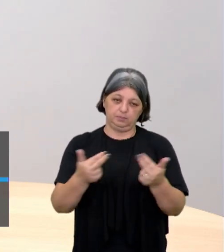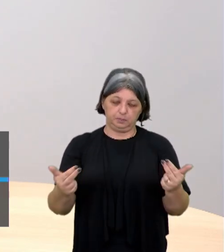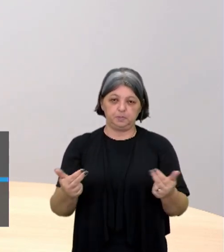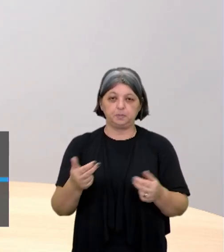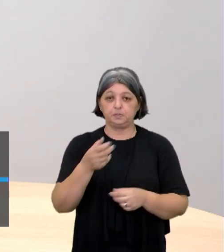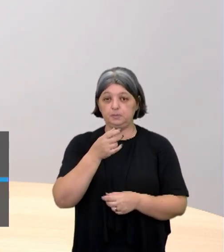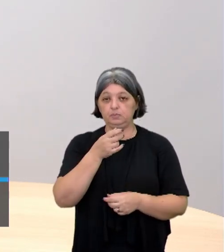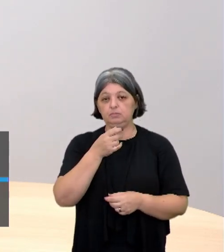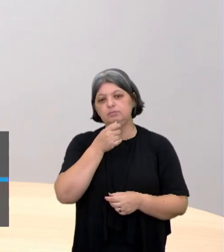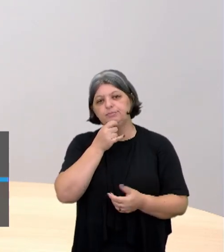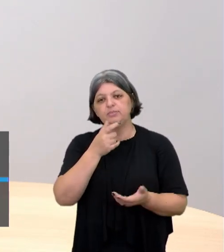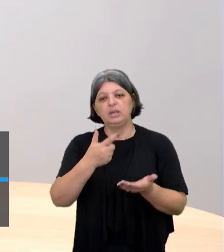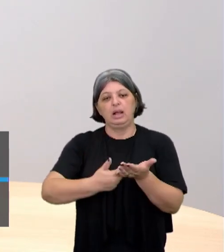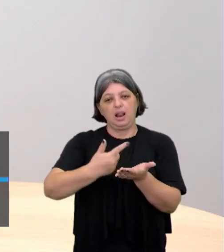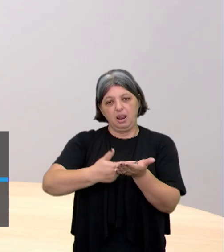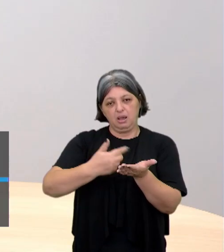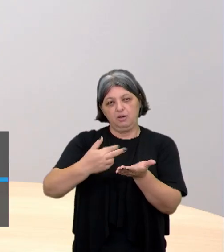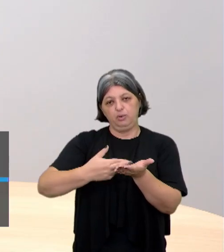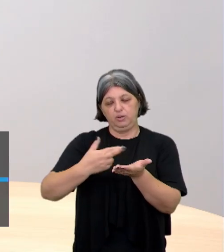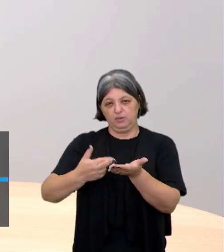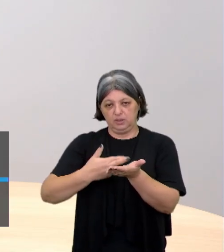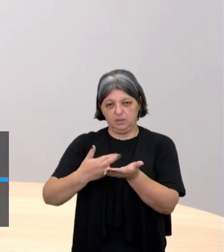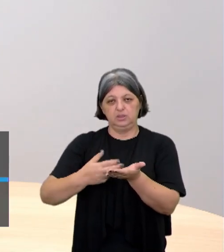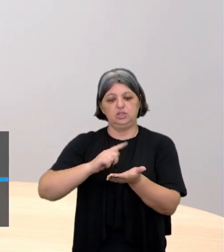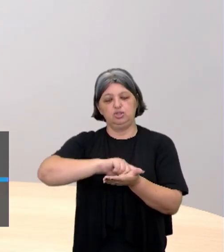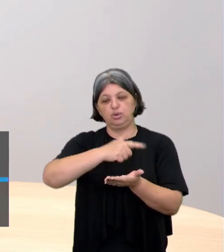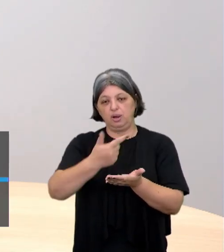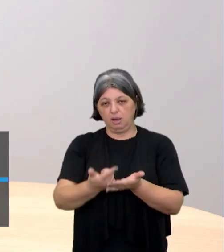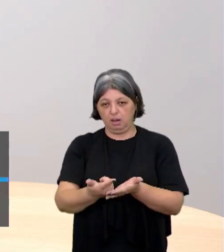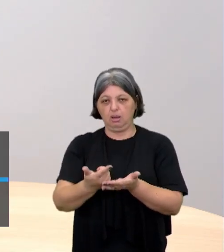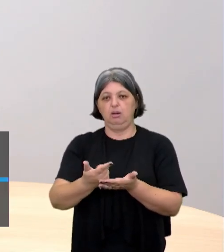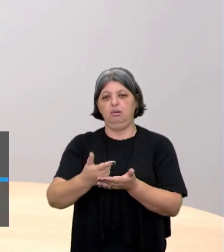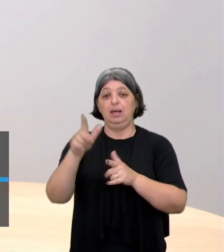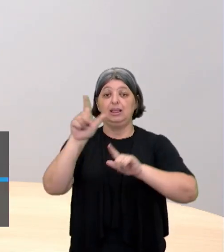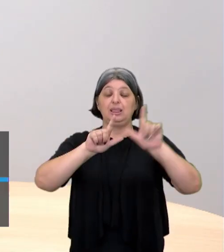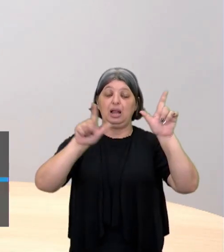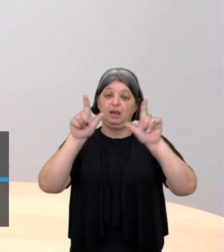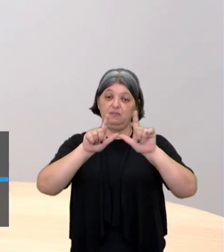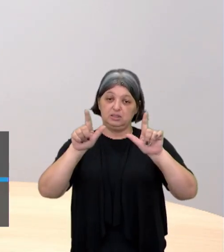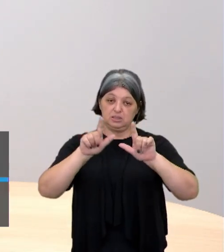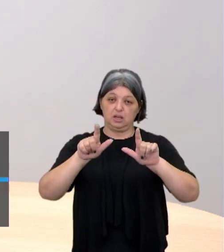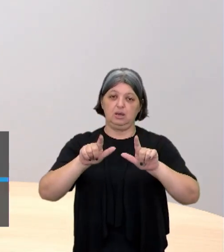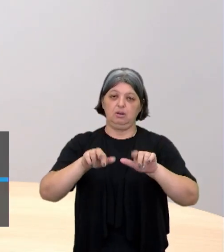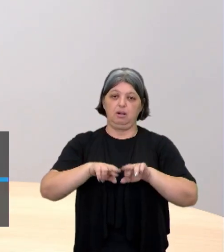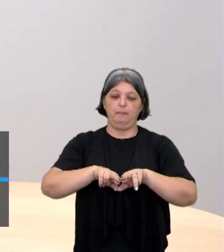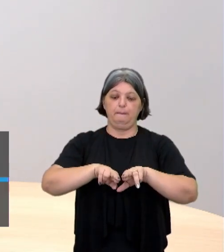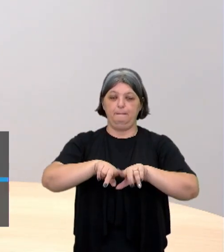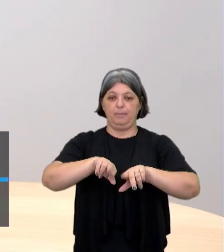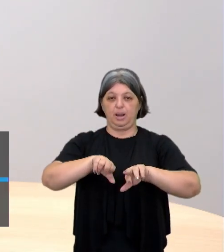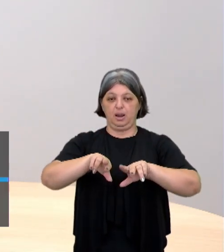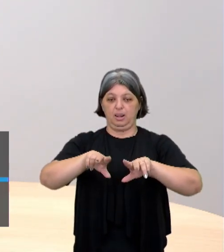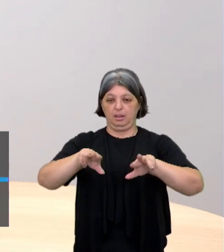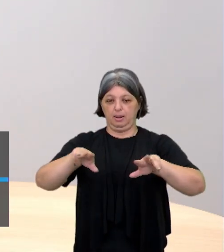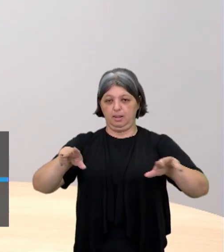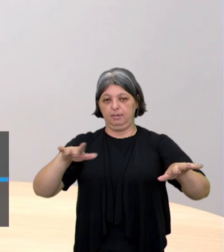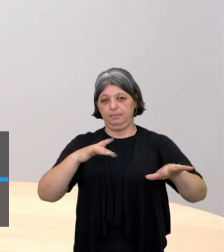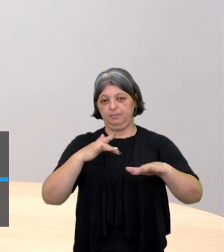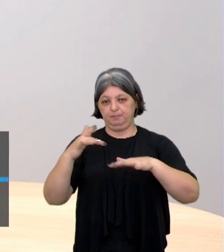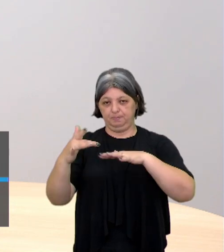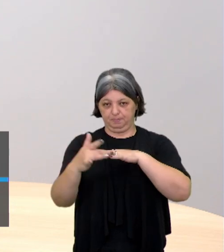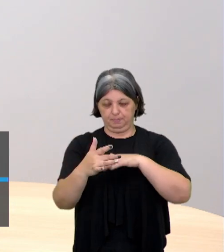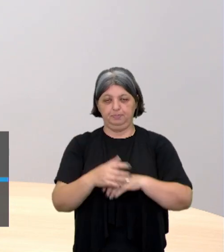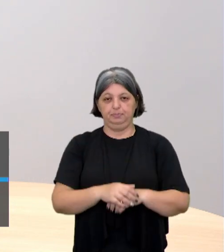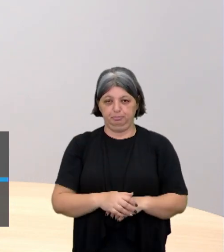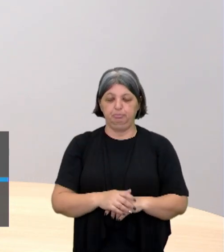por exemplo livros, revistas, jornais, televisão, enfim, tá certo? Diferentes mídias que dão para a